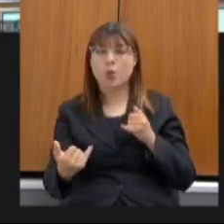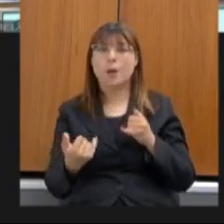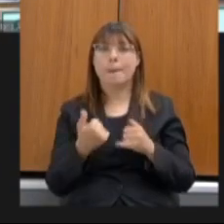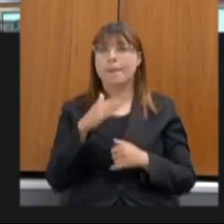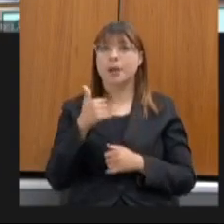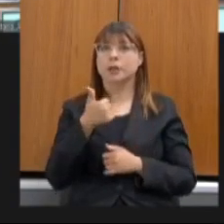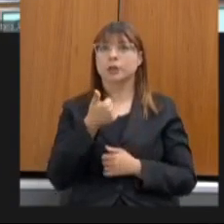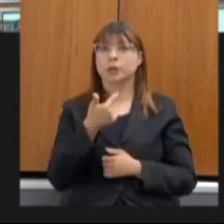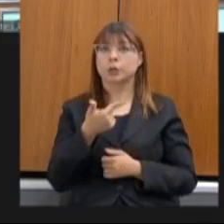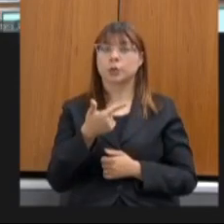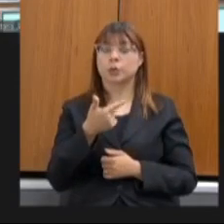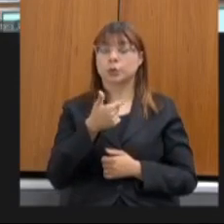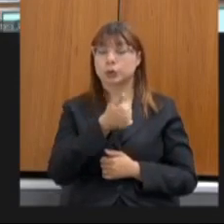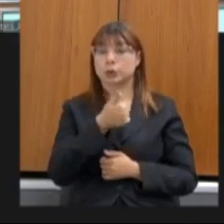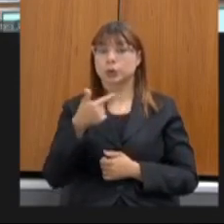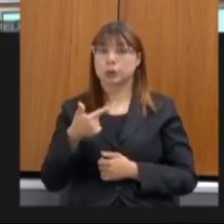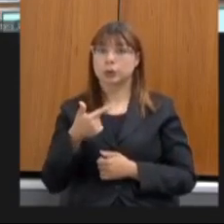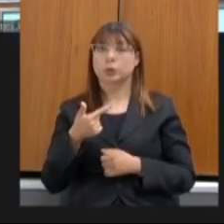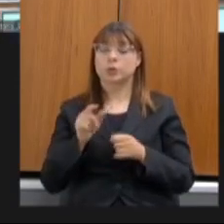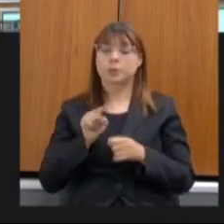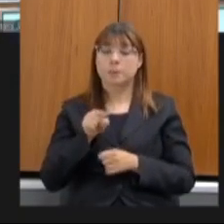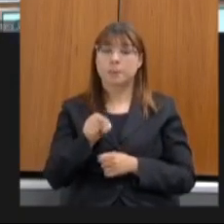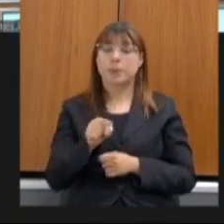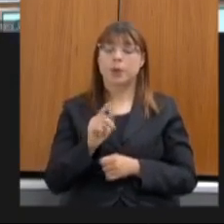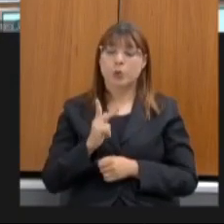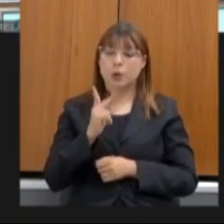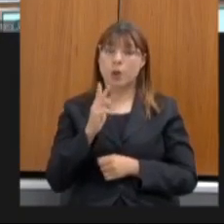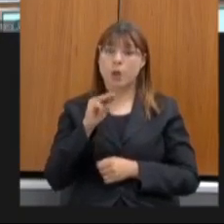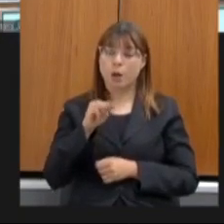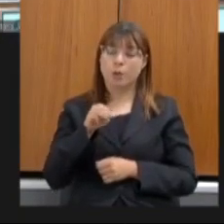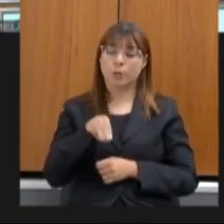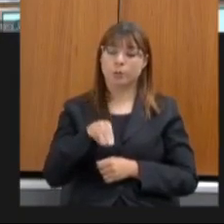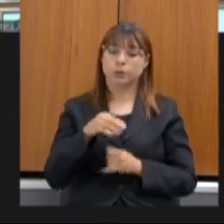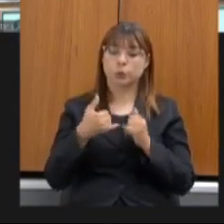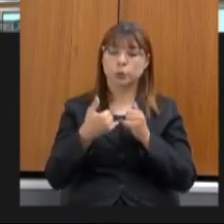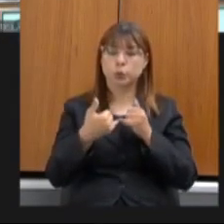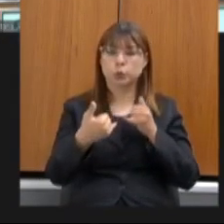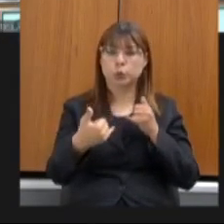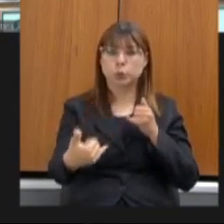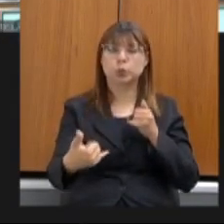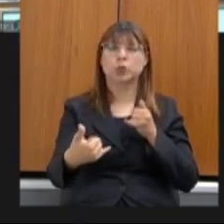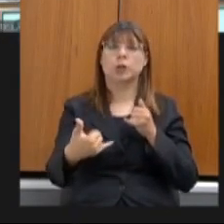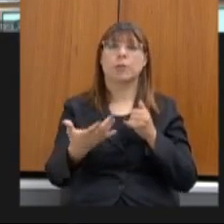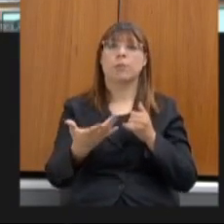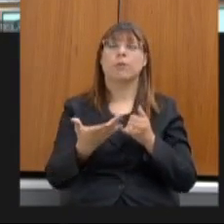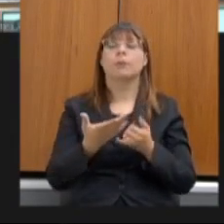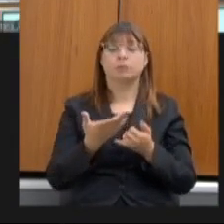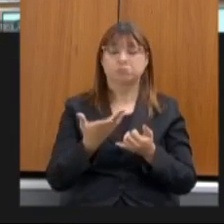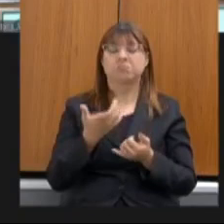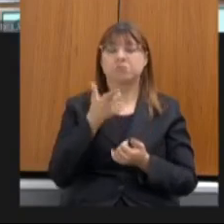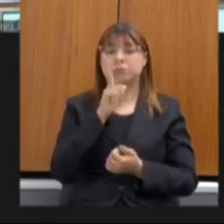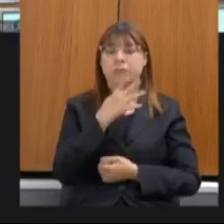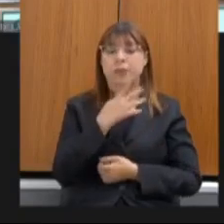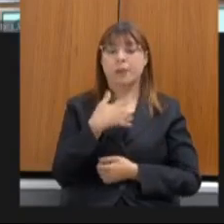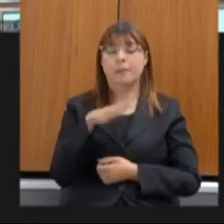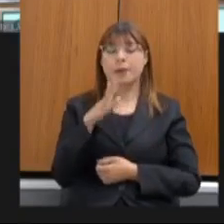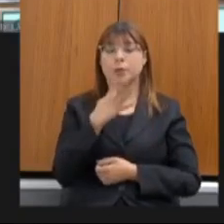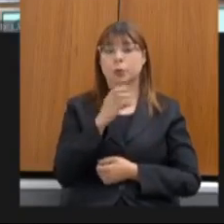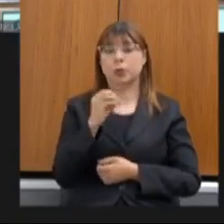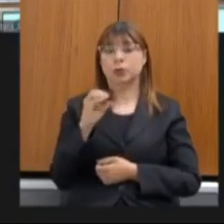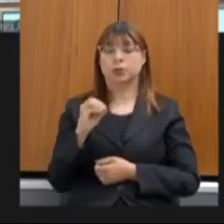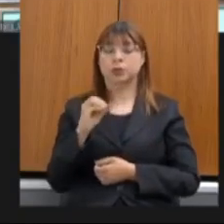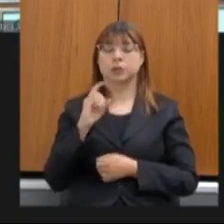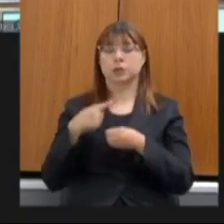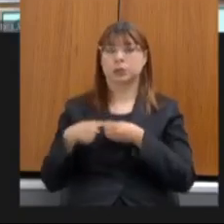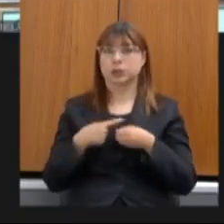mil km de rede de distribuição né Isso é muito importante se vai atender a média de 400 municípios e mais de 6